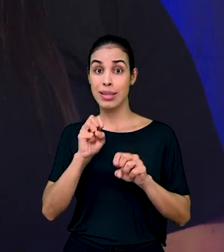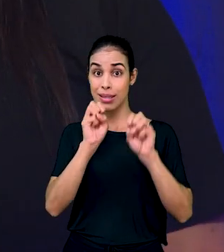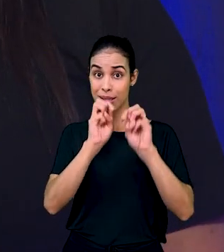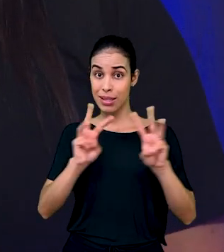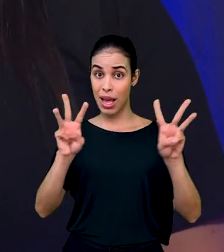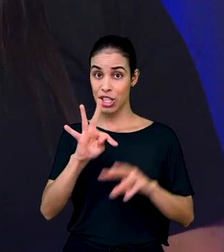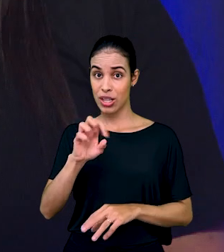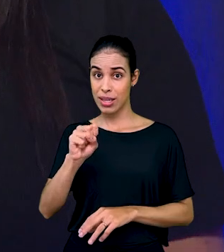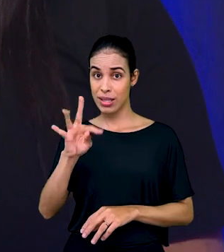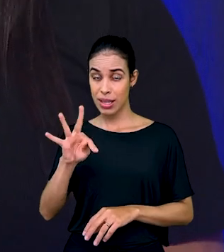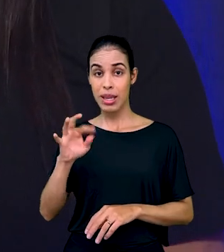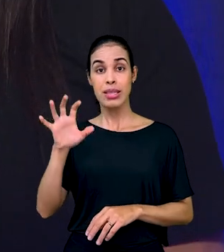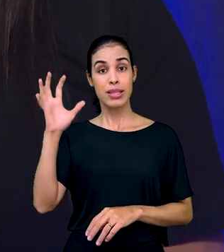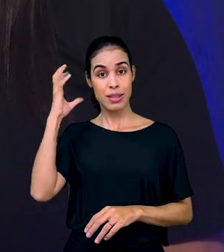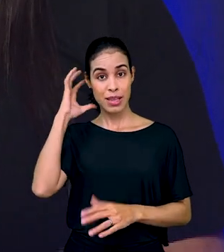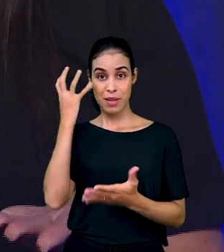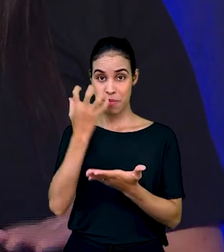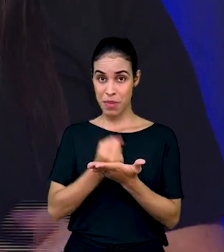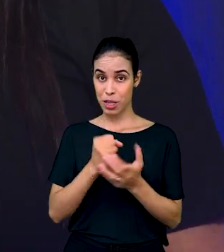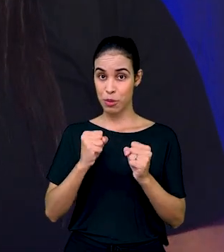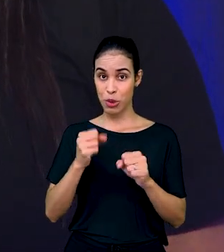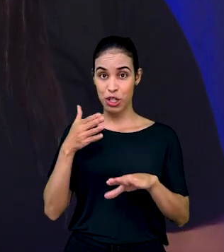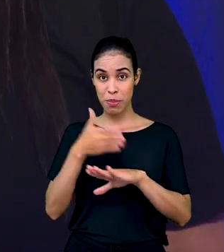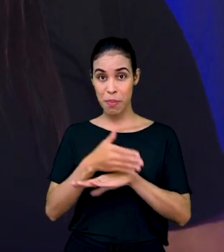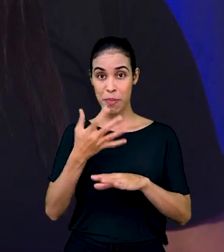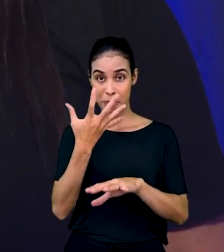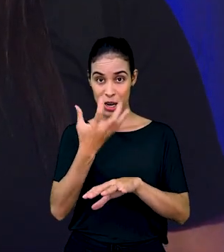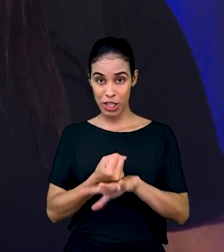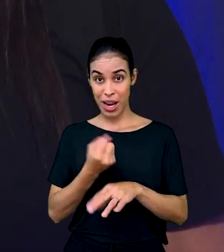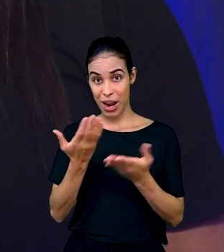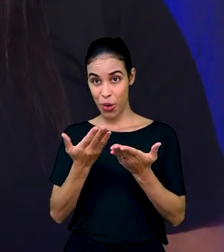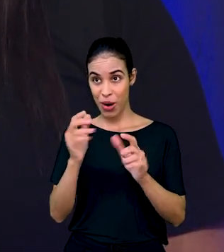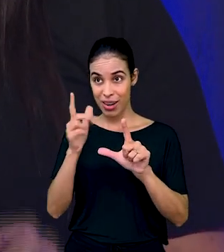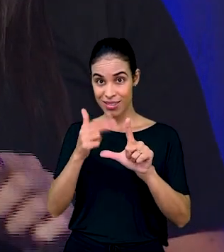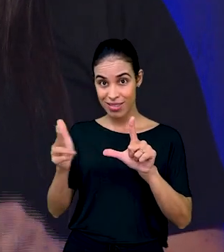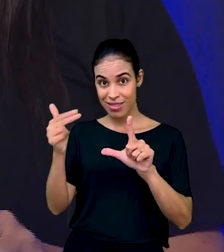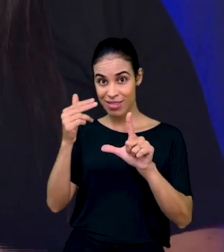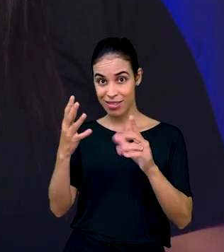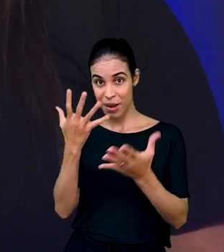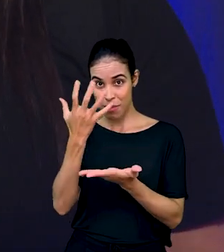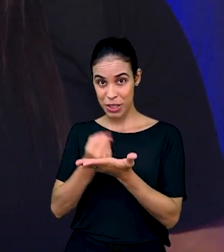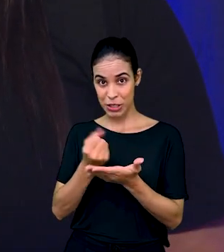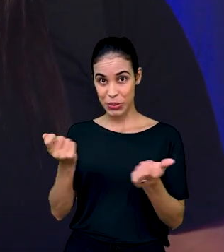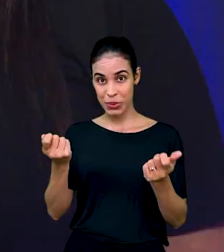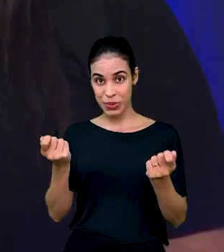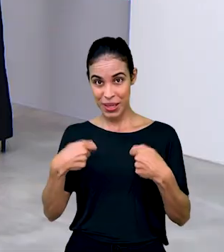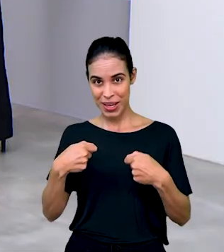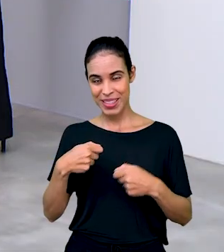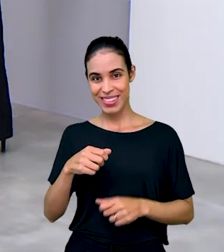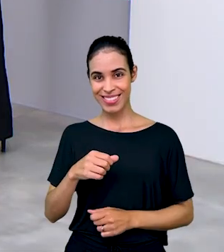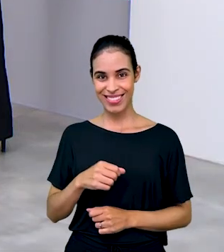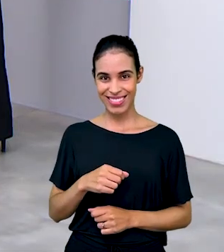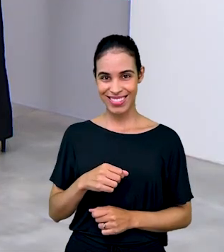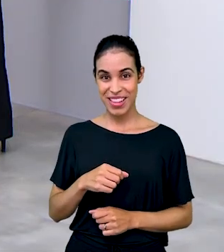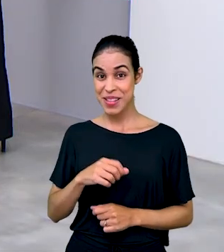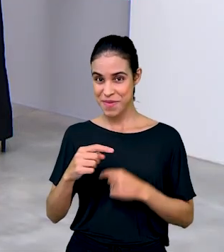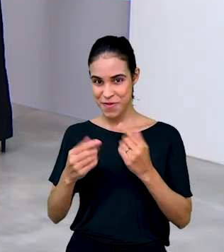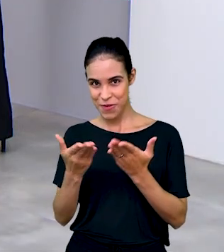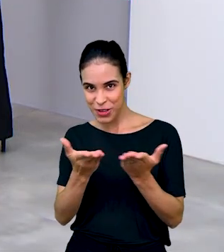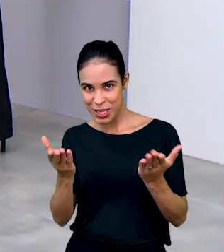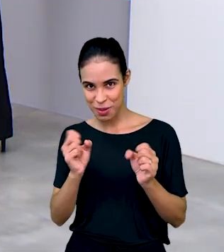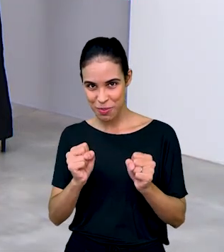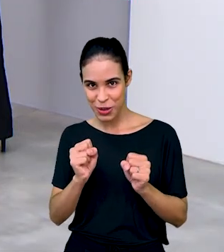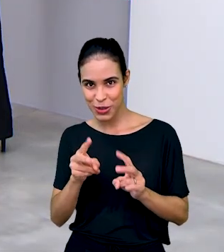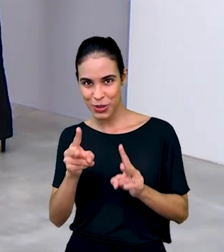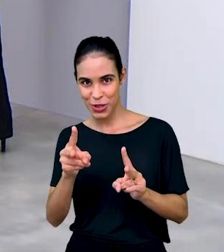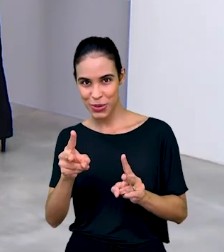no site do TST e no Spotify. Para ouvir, é só acessar o QR Code que aparece aí na tela. Anderson, Luana,